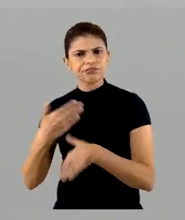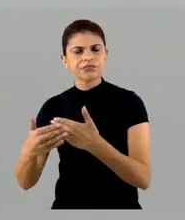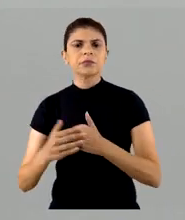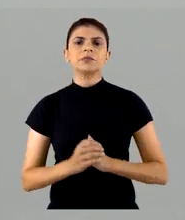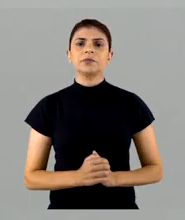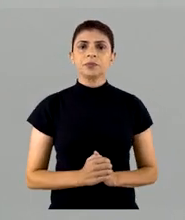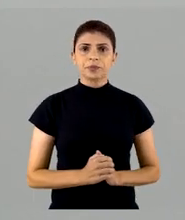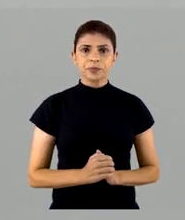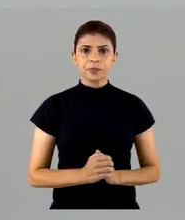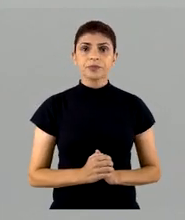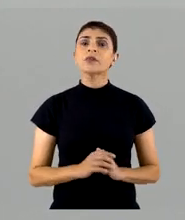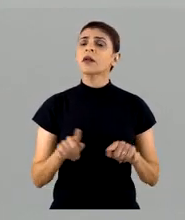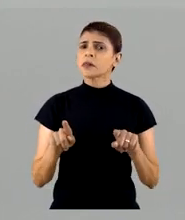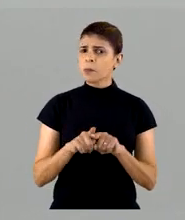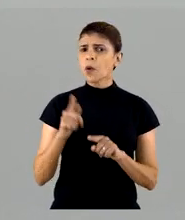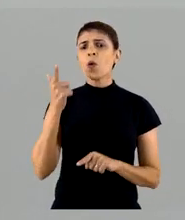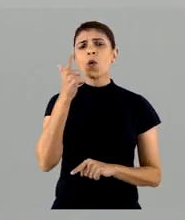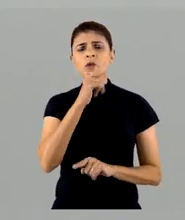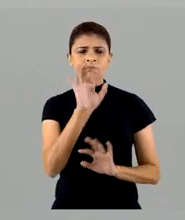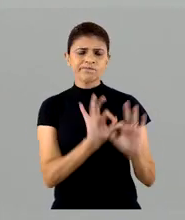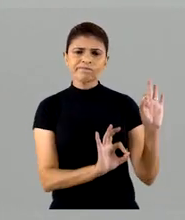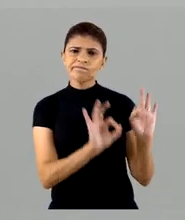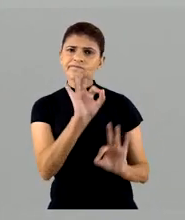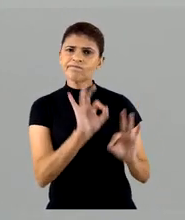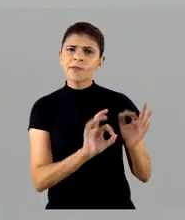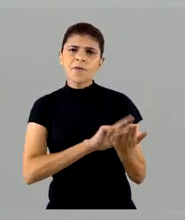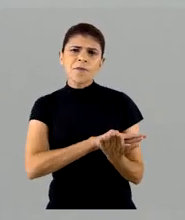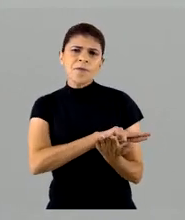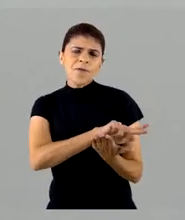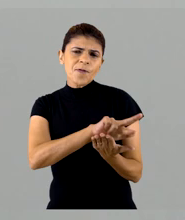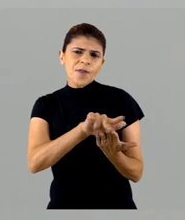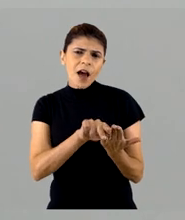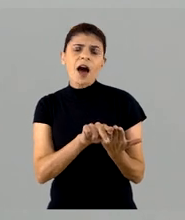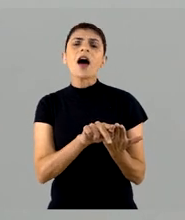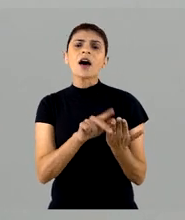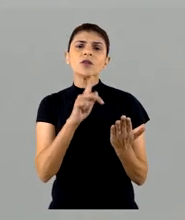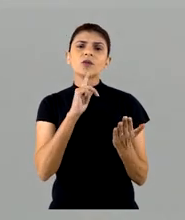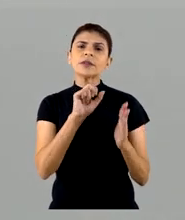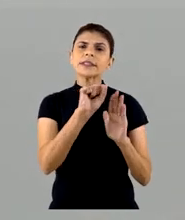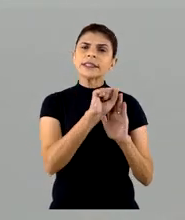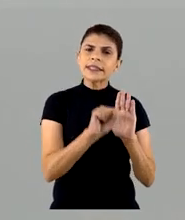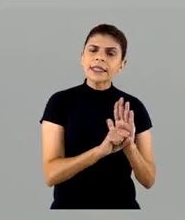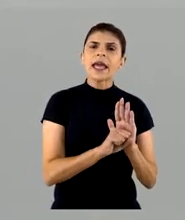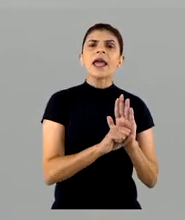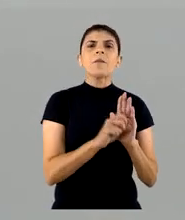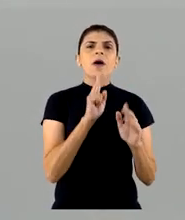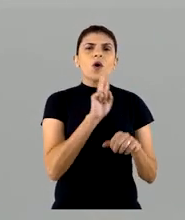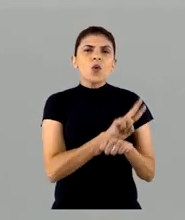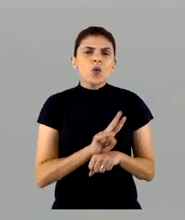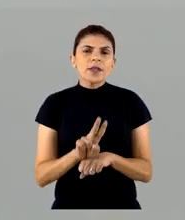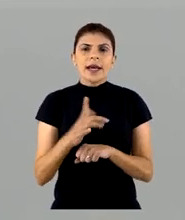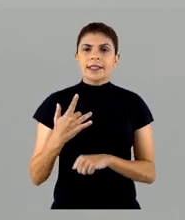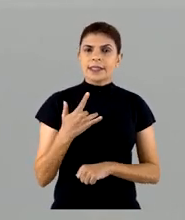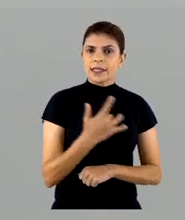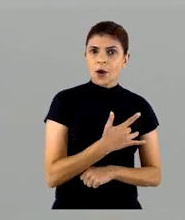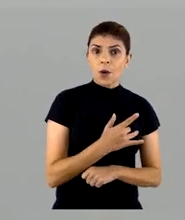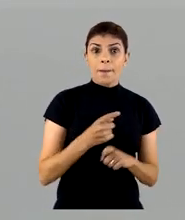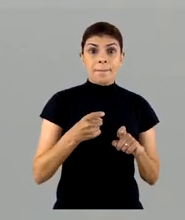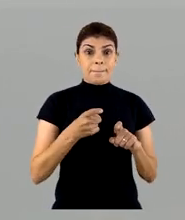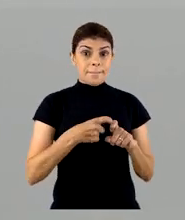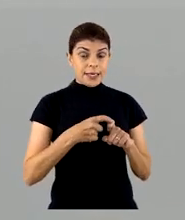desenvolvimento. Abordamos também a formulação do chamado sistema segmentado, que dividiu o cuidar da saúde entre a